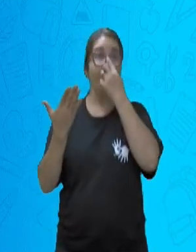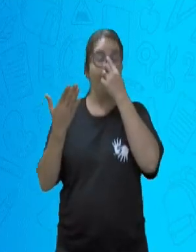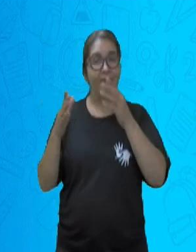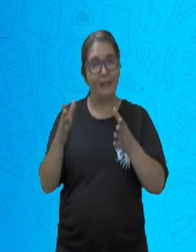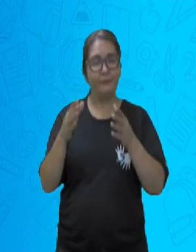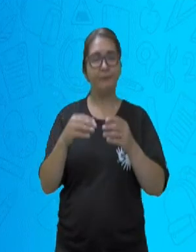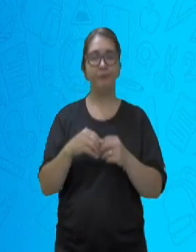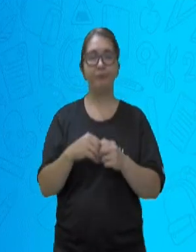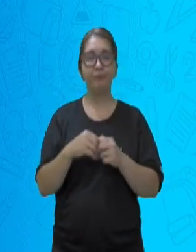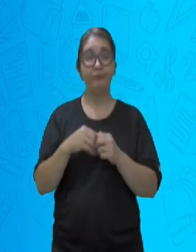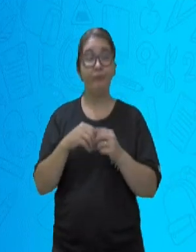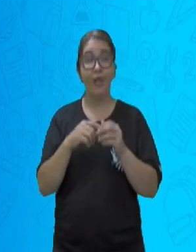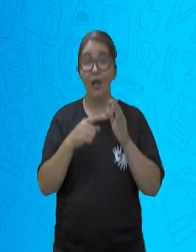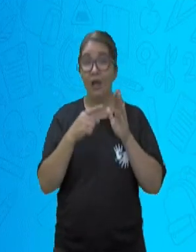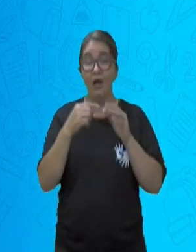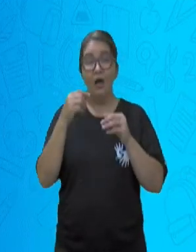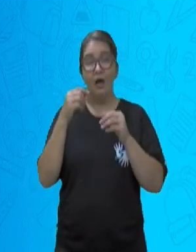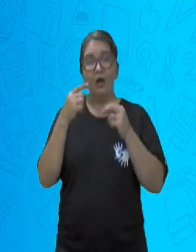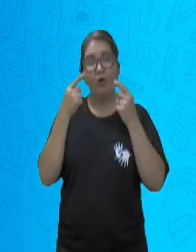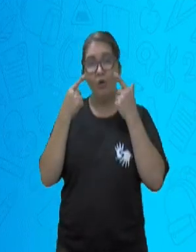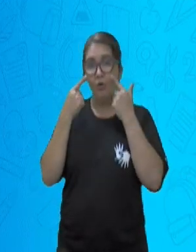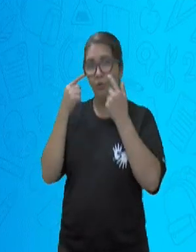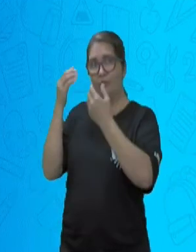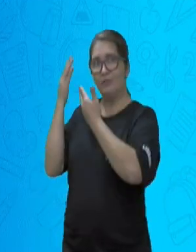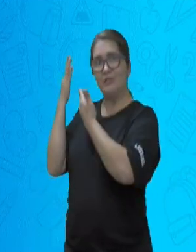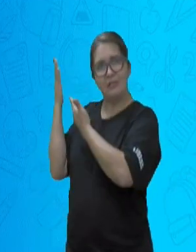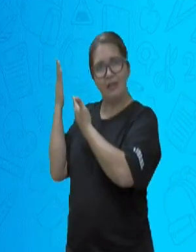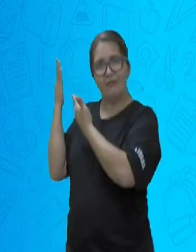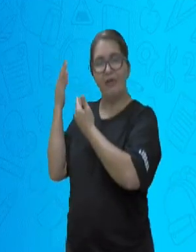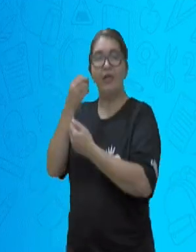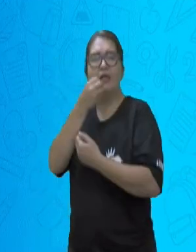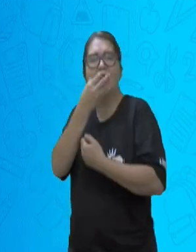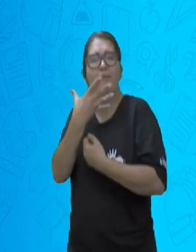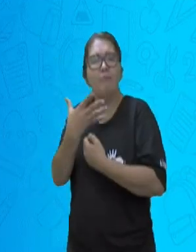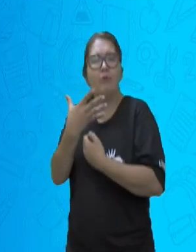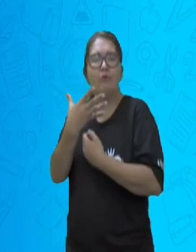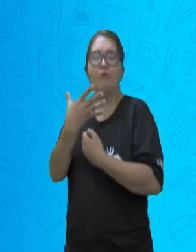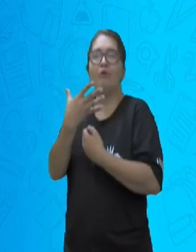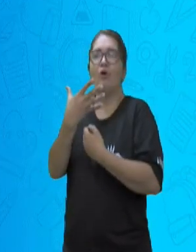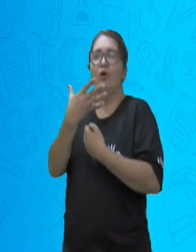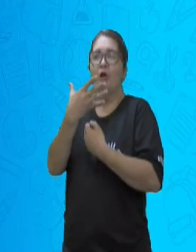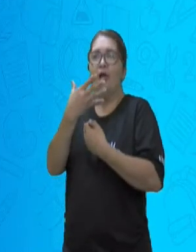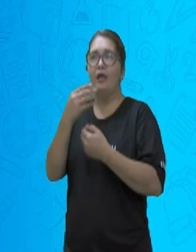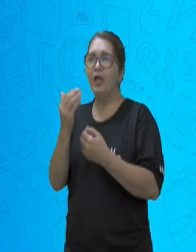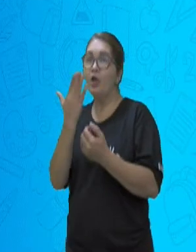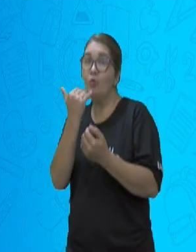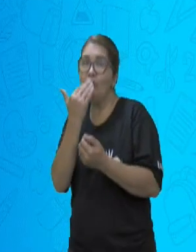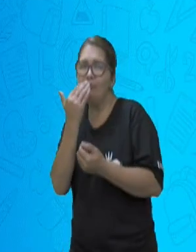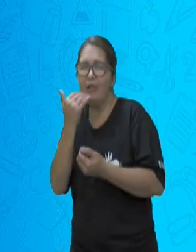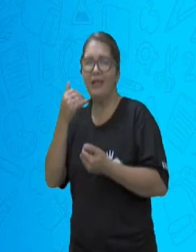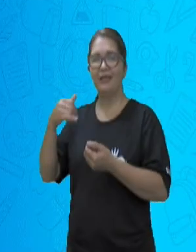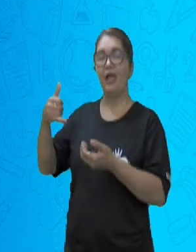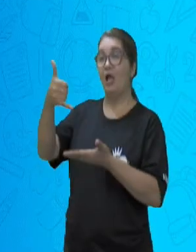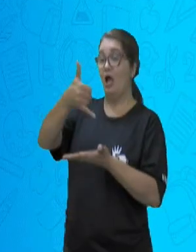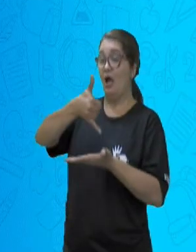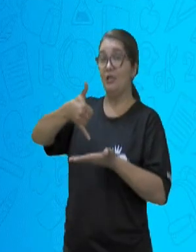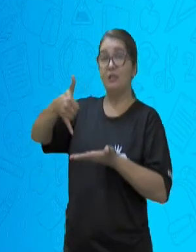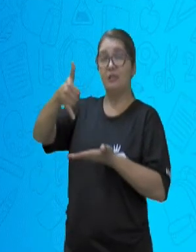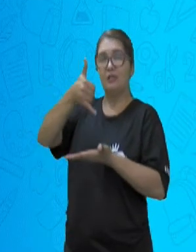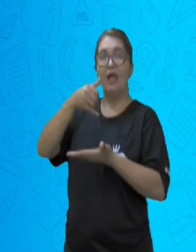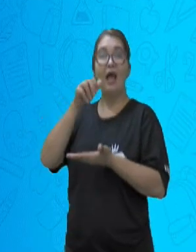pela possibilidade de serem consumidos frescos. São exemplos: o azeite de oliva, que a gente tira